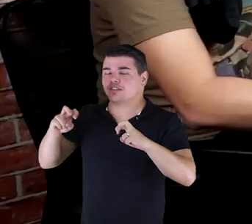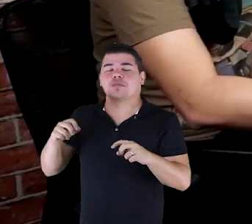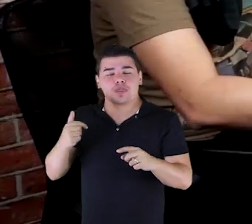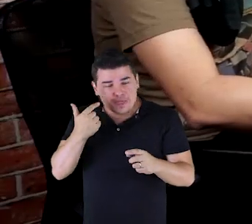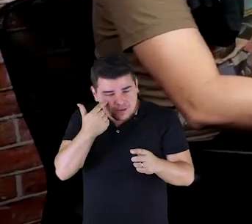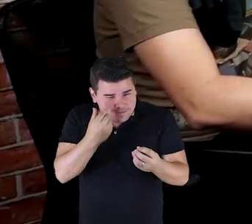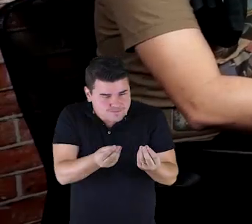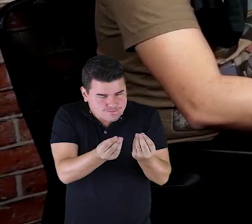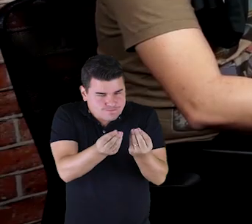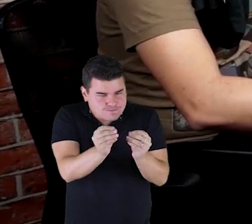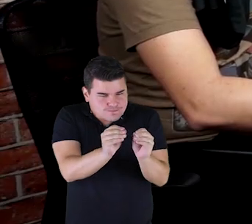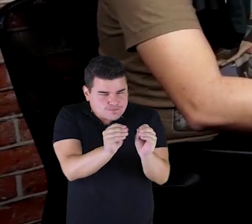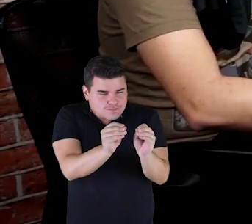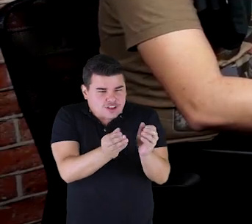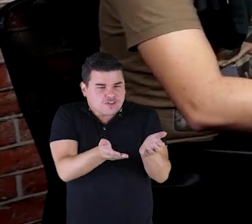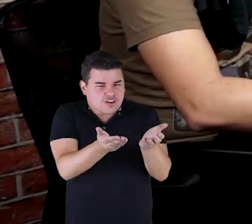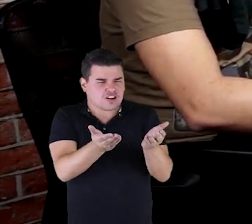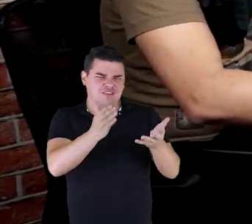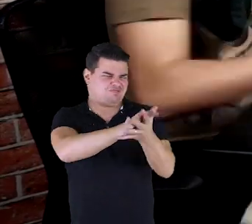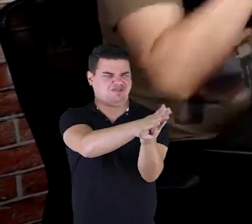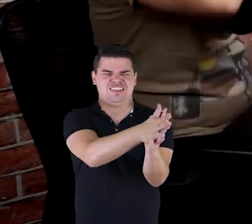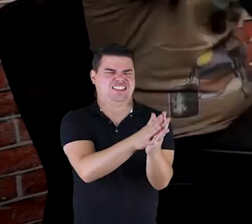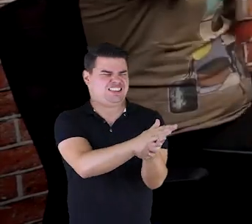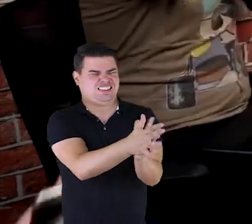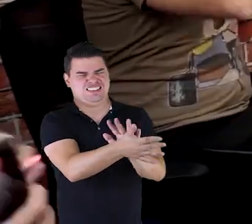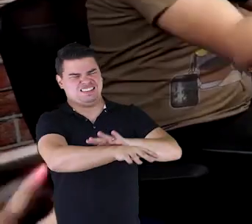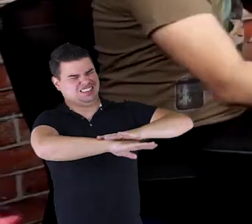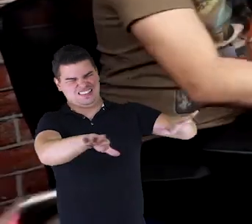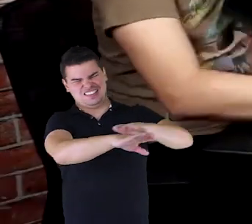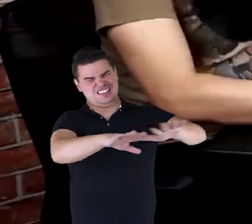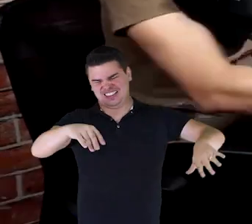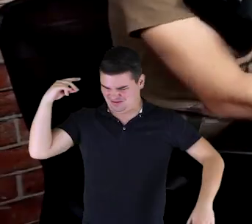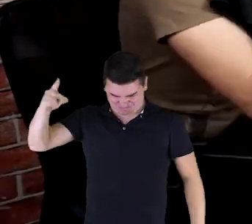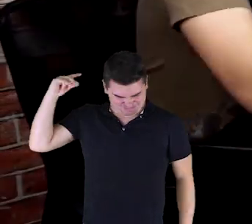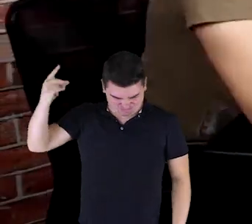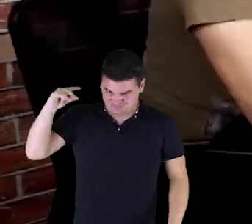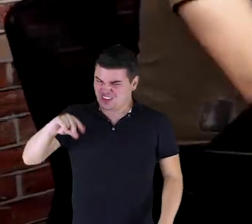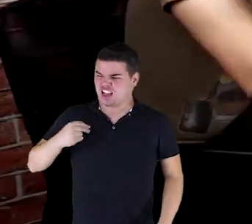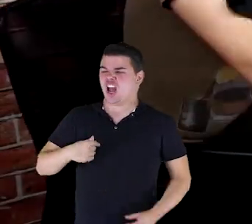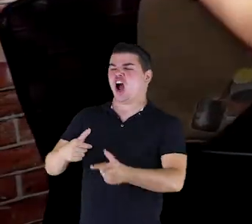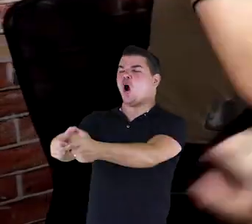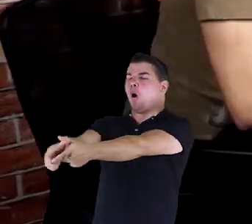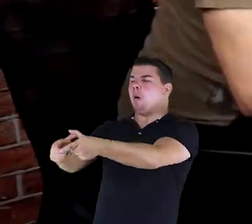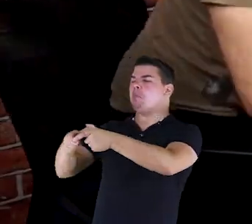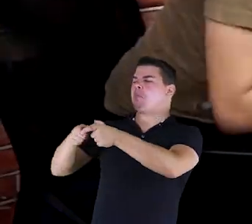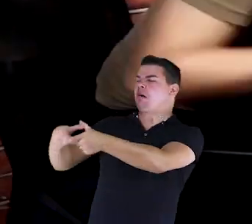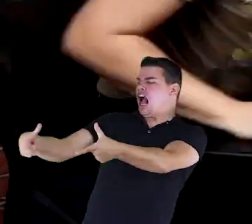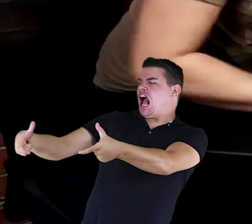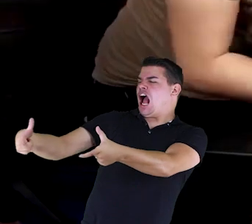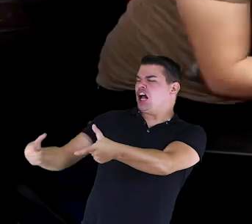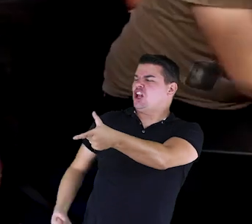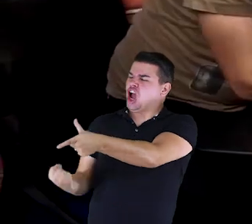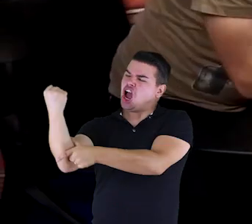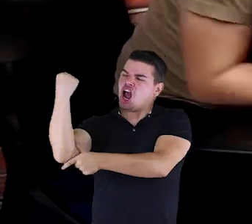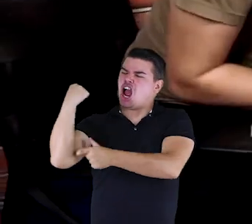Cid aproxima a mão da torre. Já era. E a derruba. Cauê retira a venda e a joga.